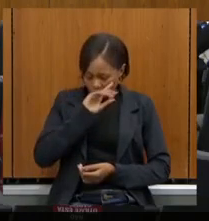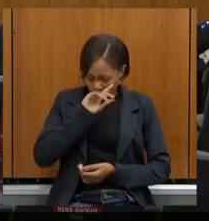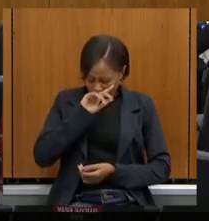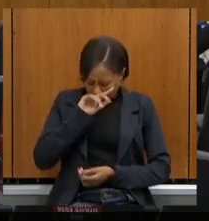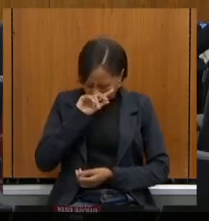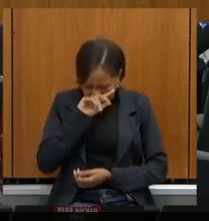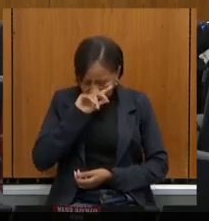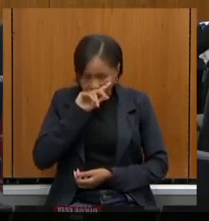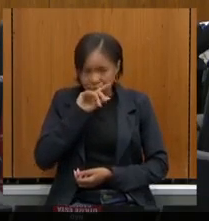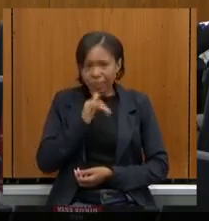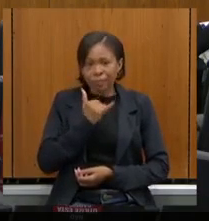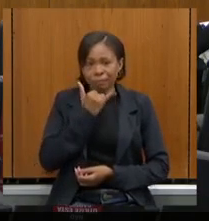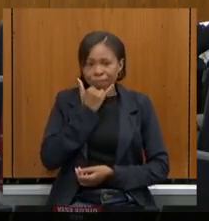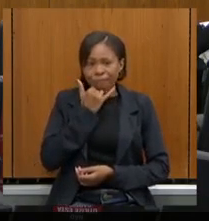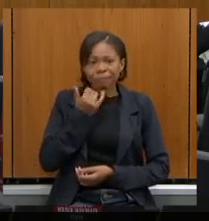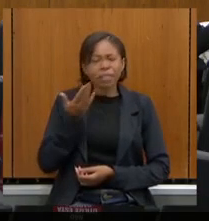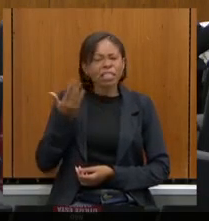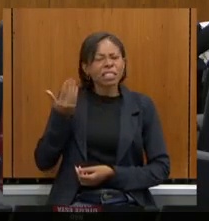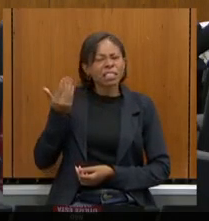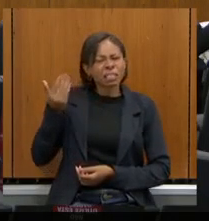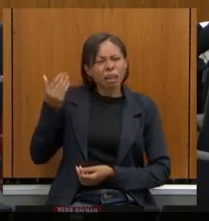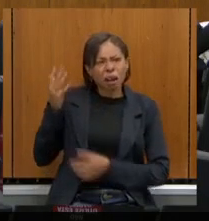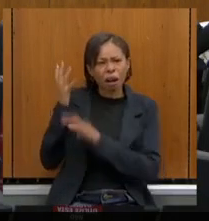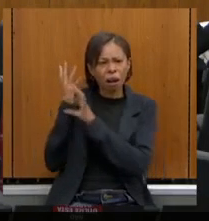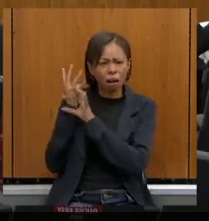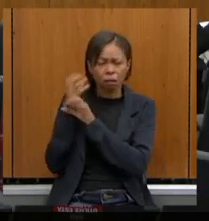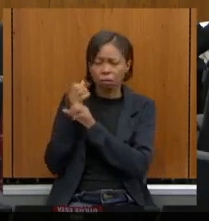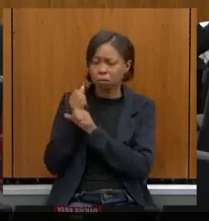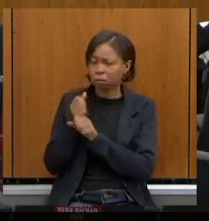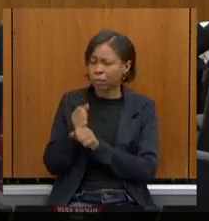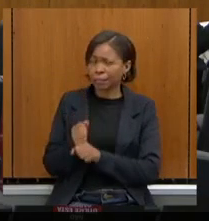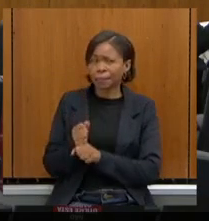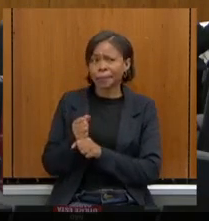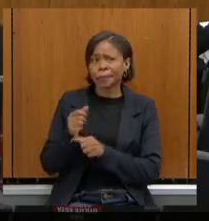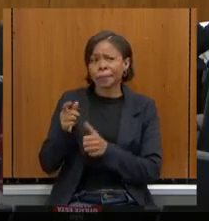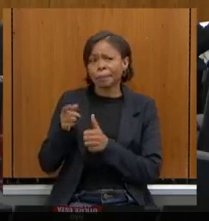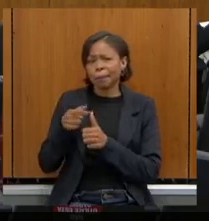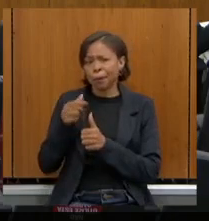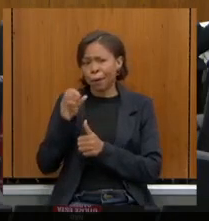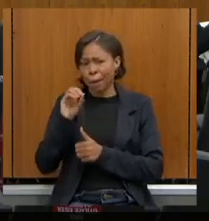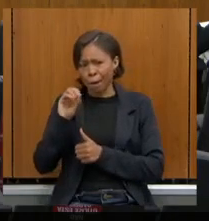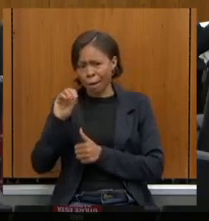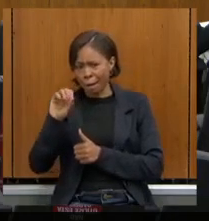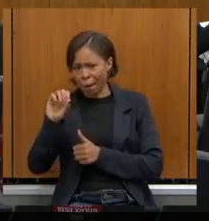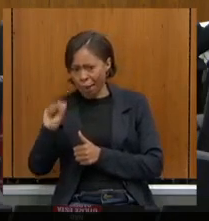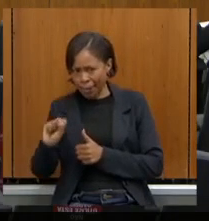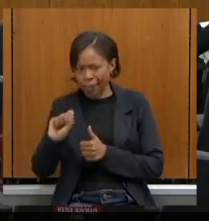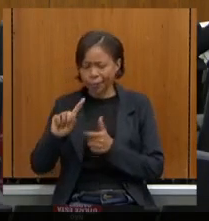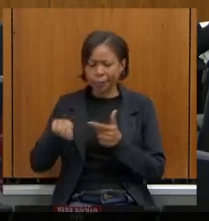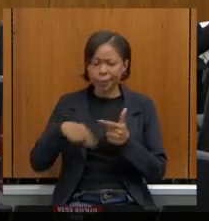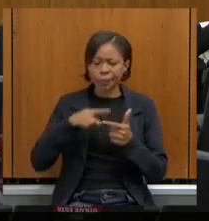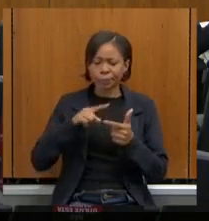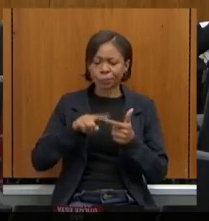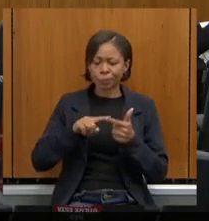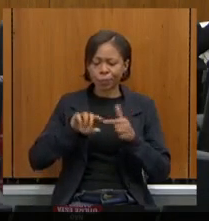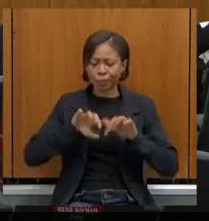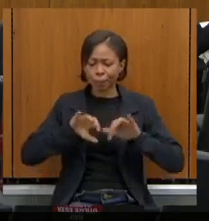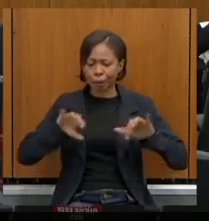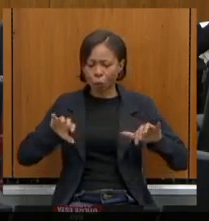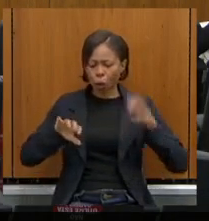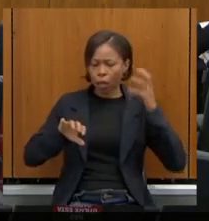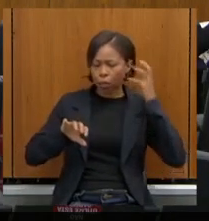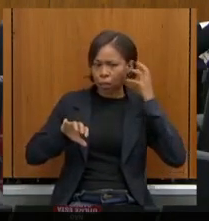muito esfacelada, ela virou OS, depois ela foi Rede Minas separado da Rádio Confidência, depois